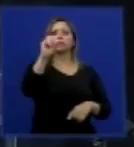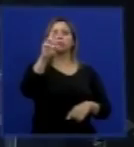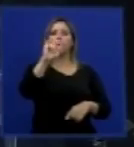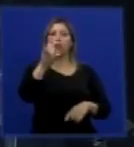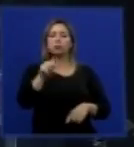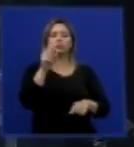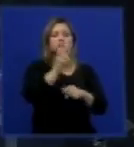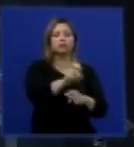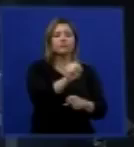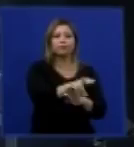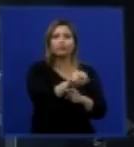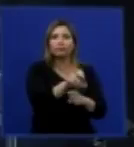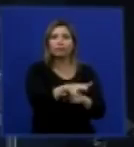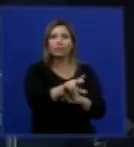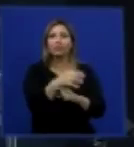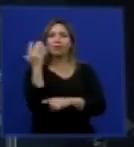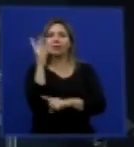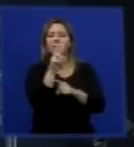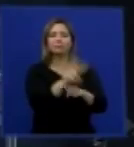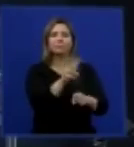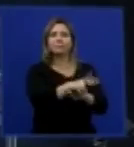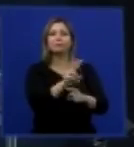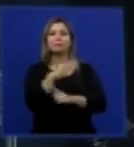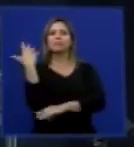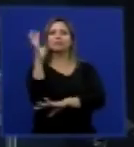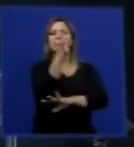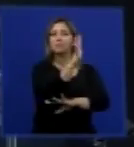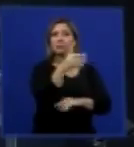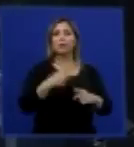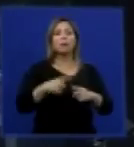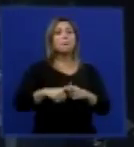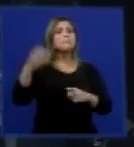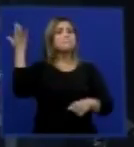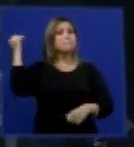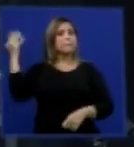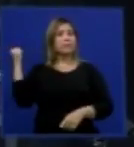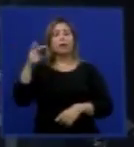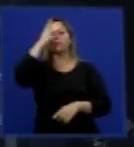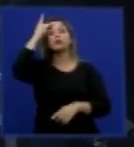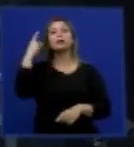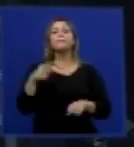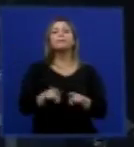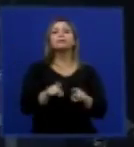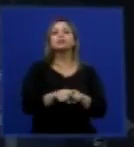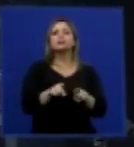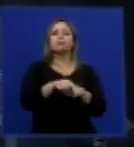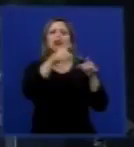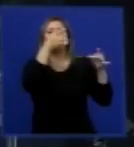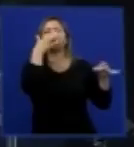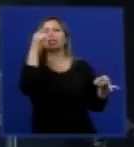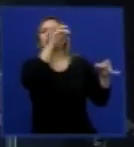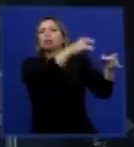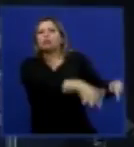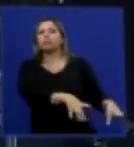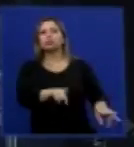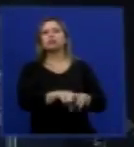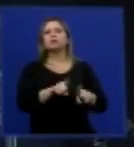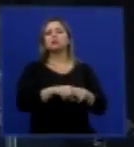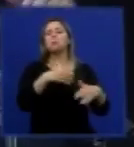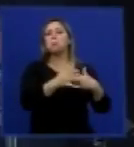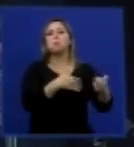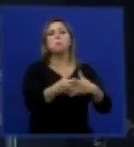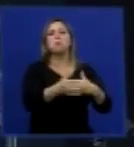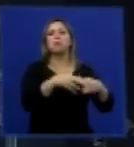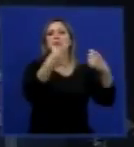algum pouco mais de uma década atrás as embalagens de agrotóxicos eram como os pneus São ainda hoje descartadas